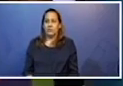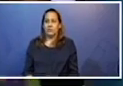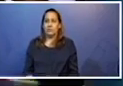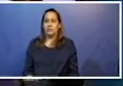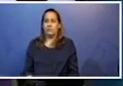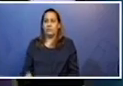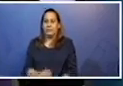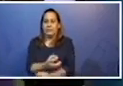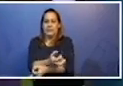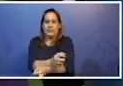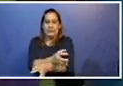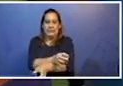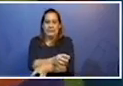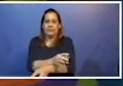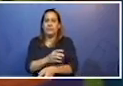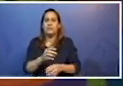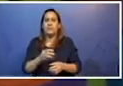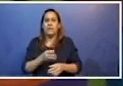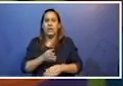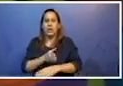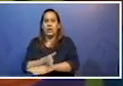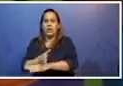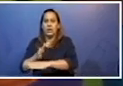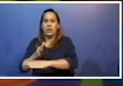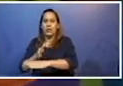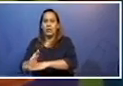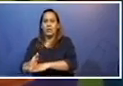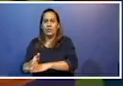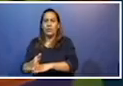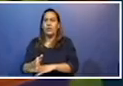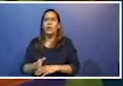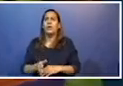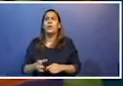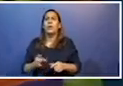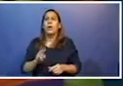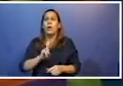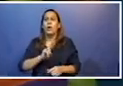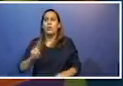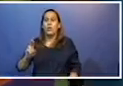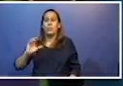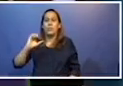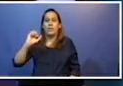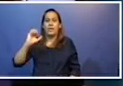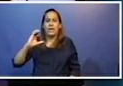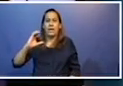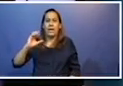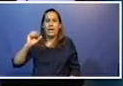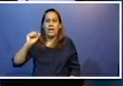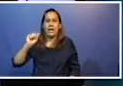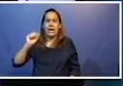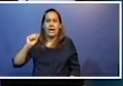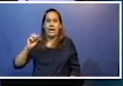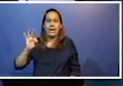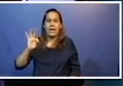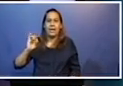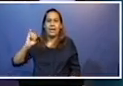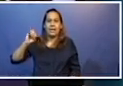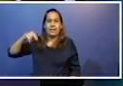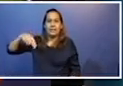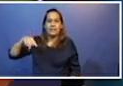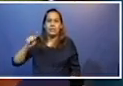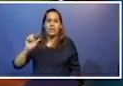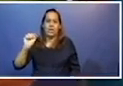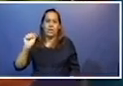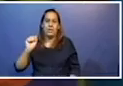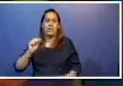caatinga. Vamos percorrer o ambiente da caatinga. Esse nome tem origem indígena e